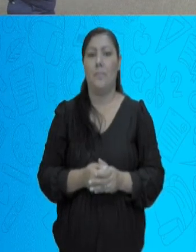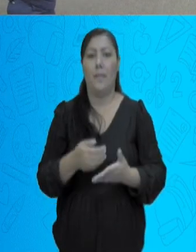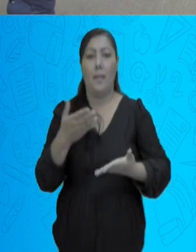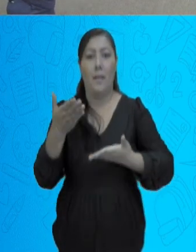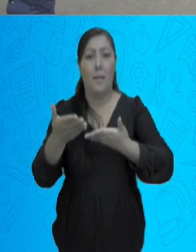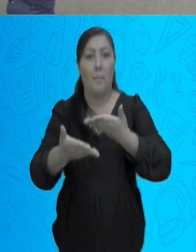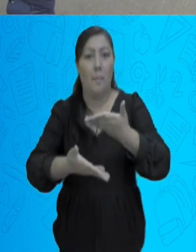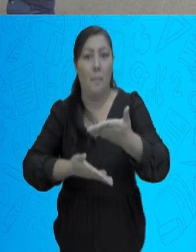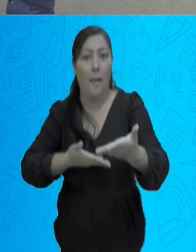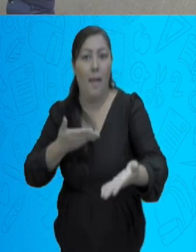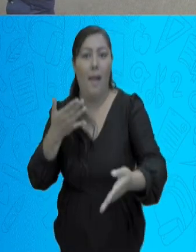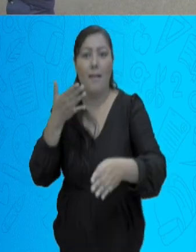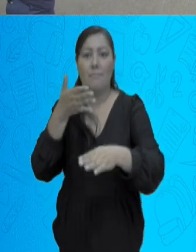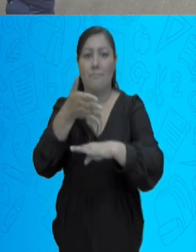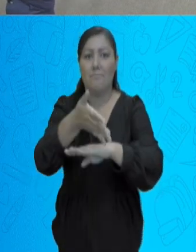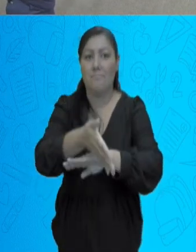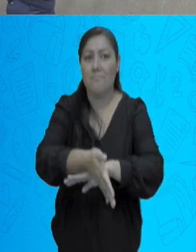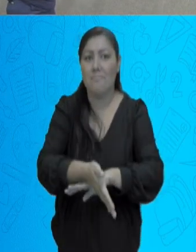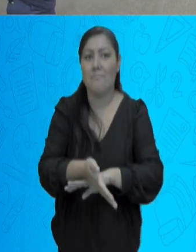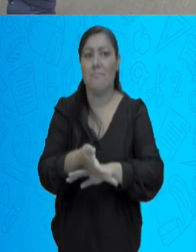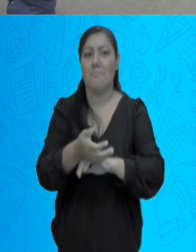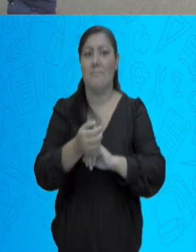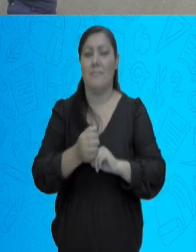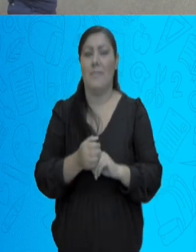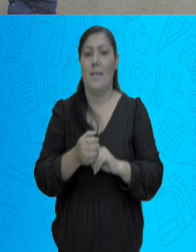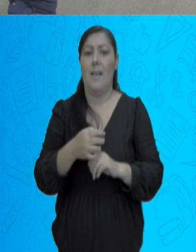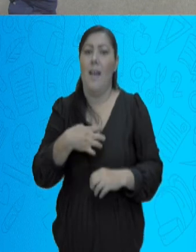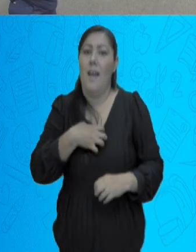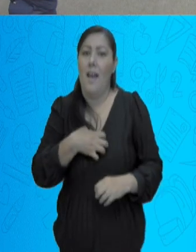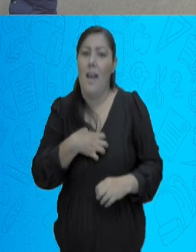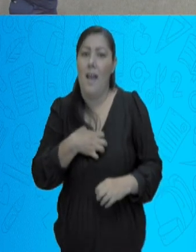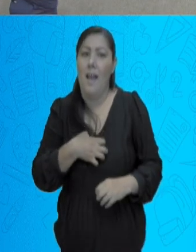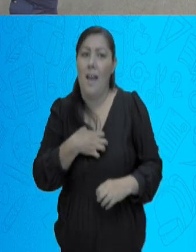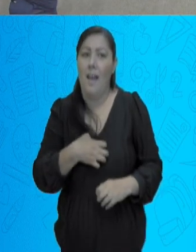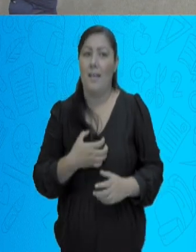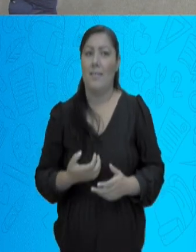mediar, começa com M, não é mesmo? Ansiar,